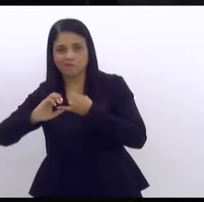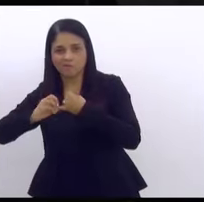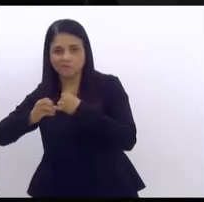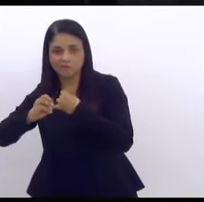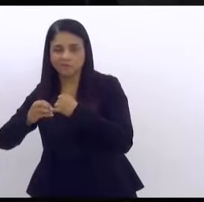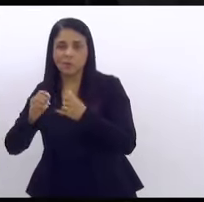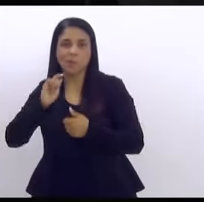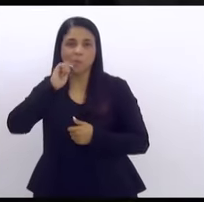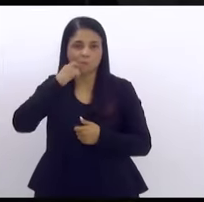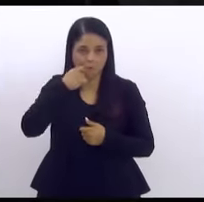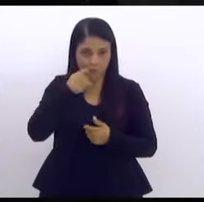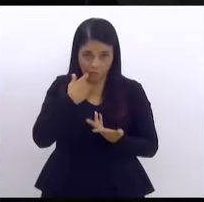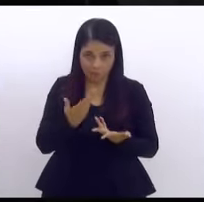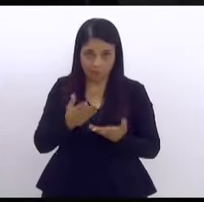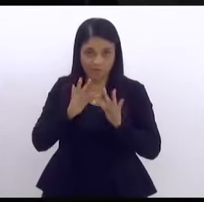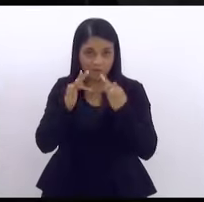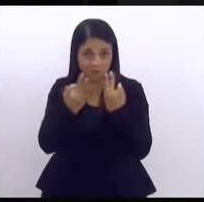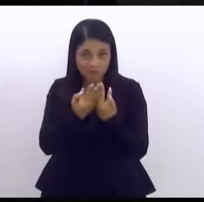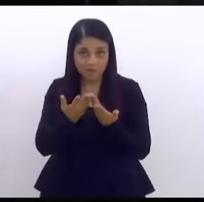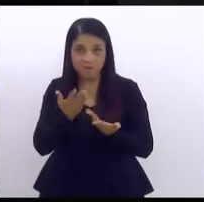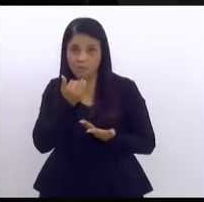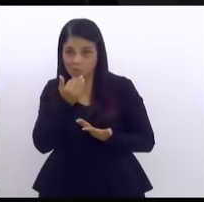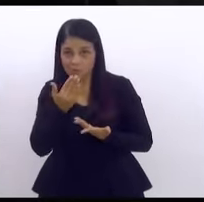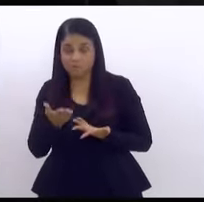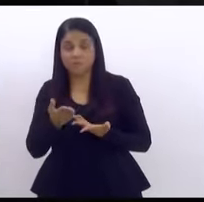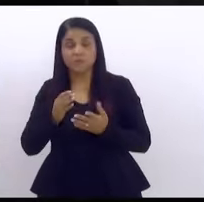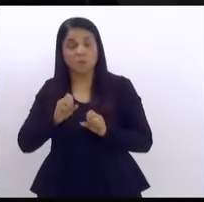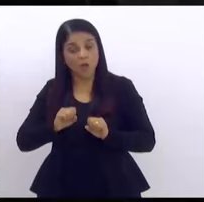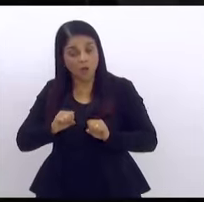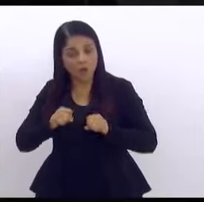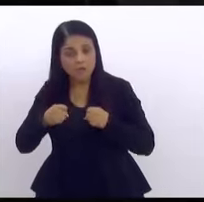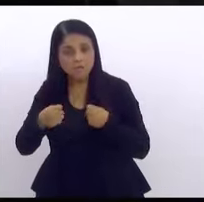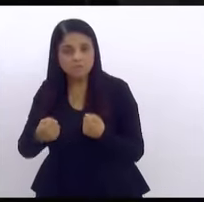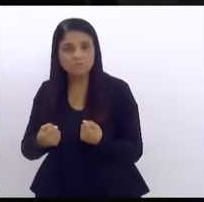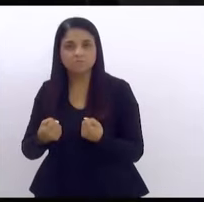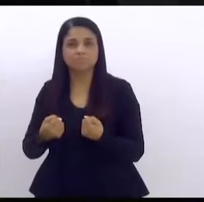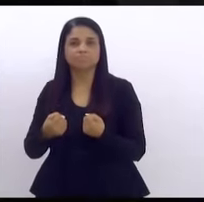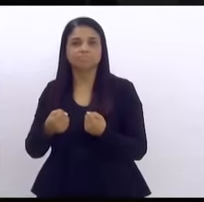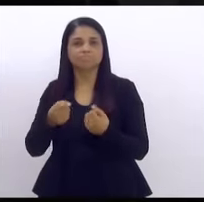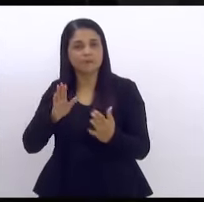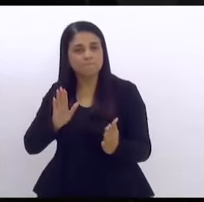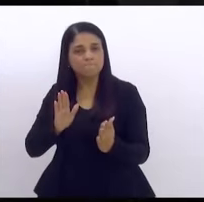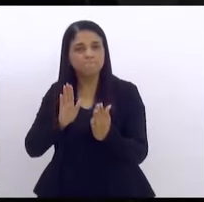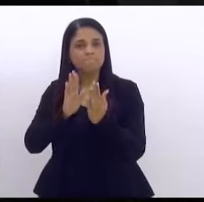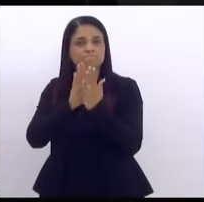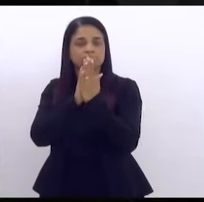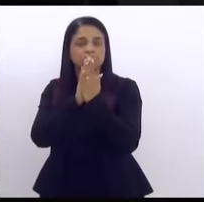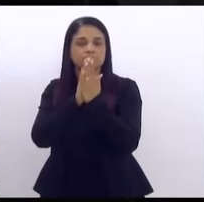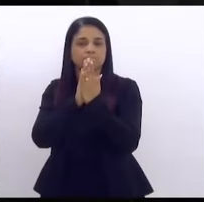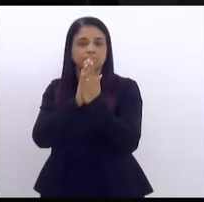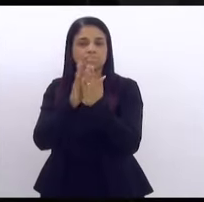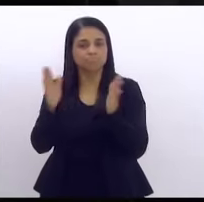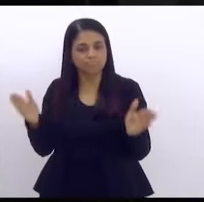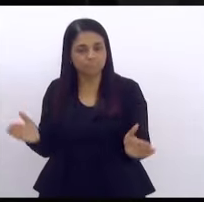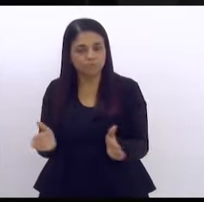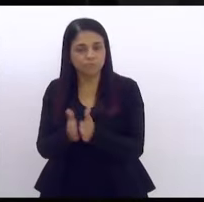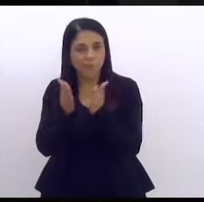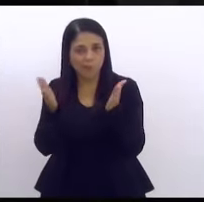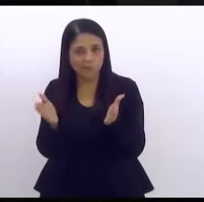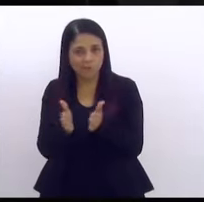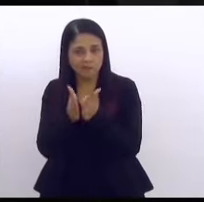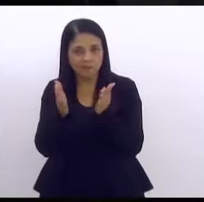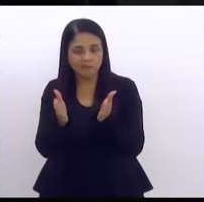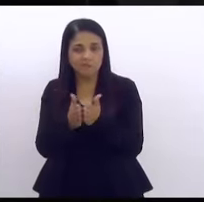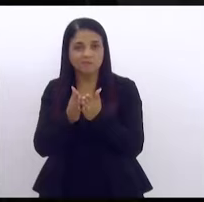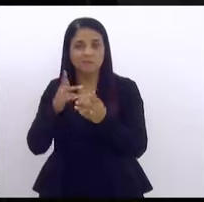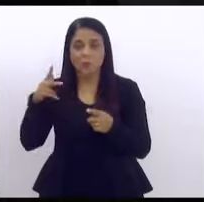famílias. Então, a ação de combate e enfrentamento à situação de pobreza vai ter